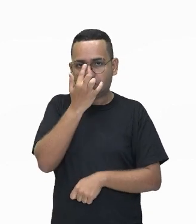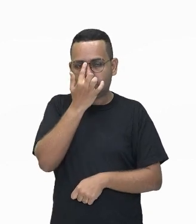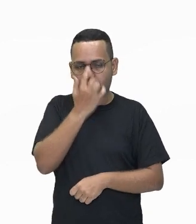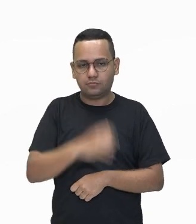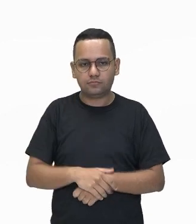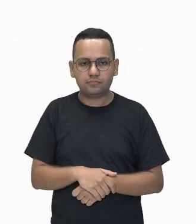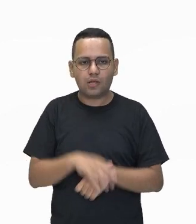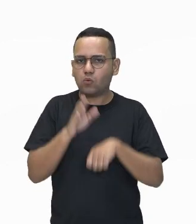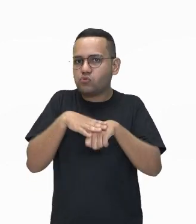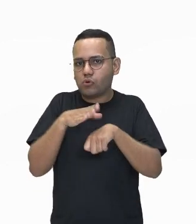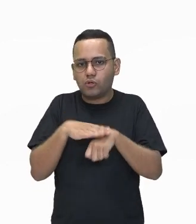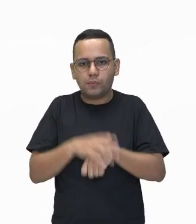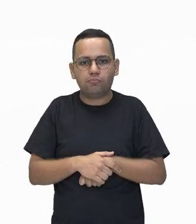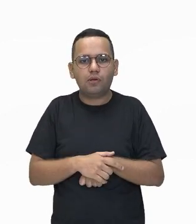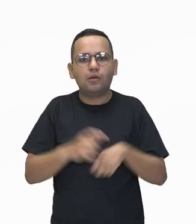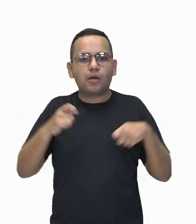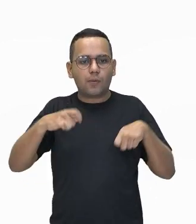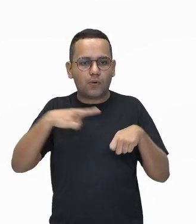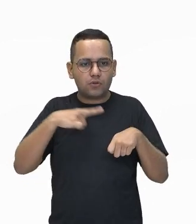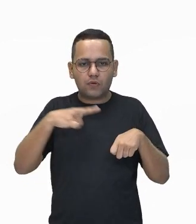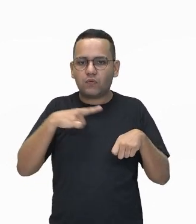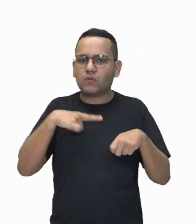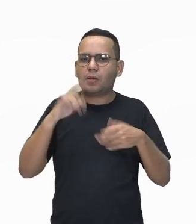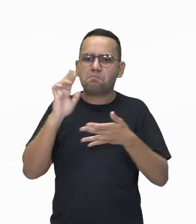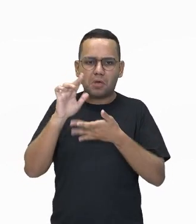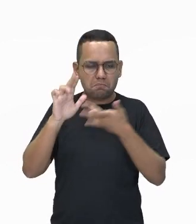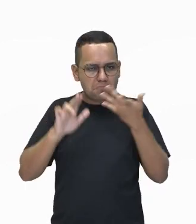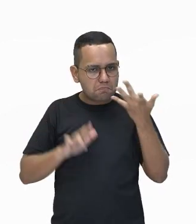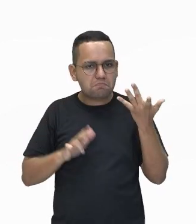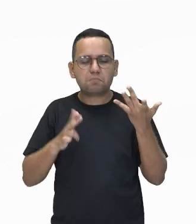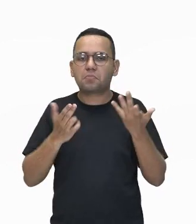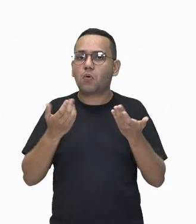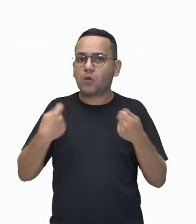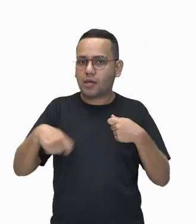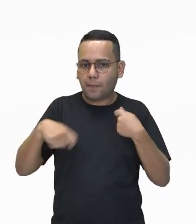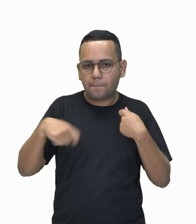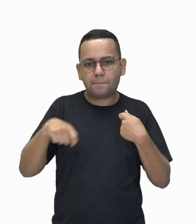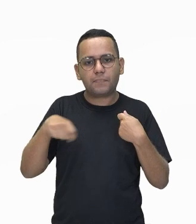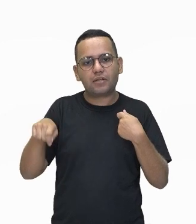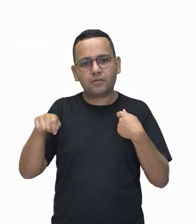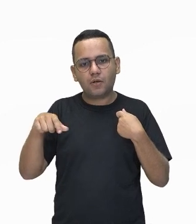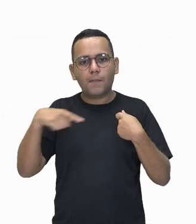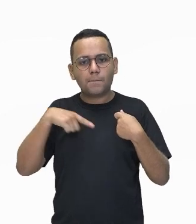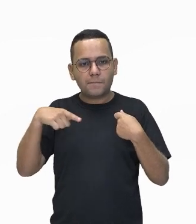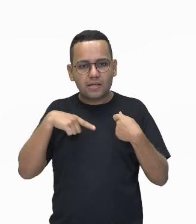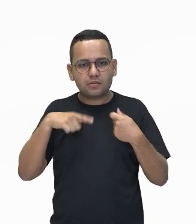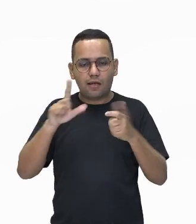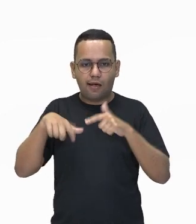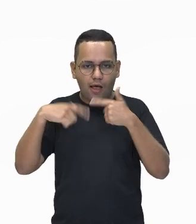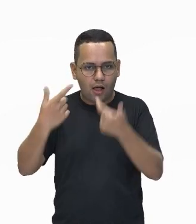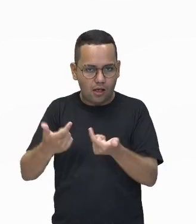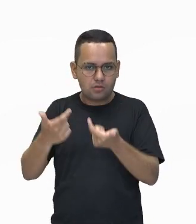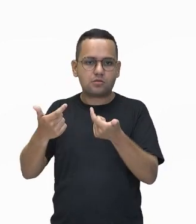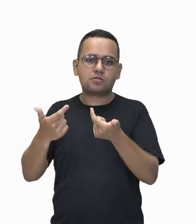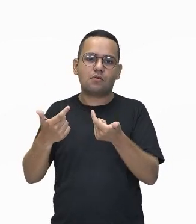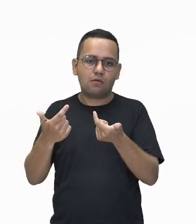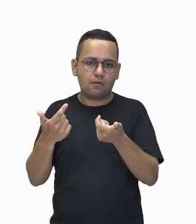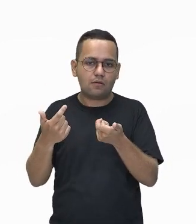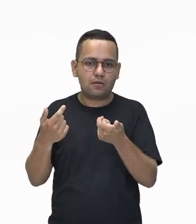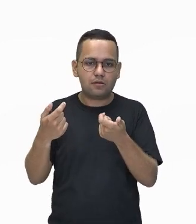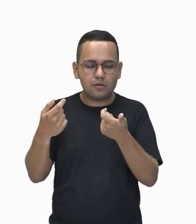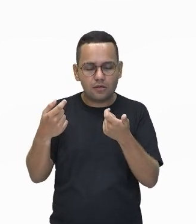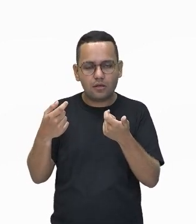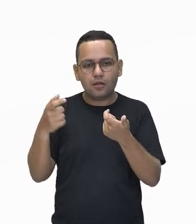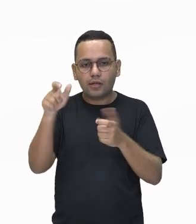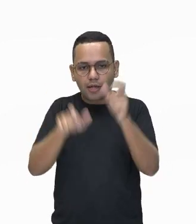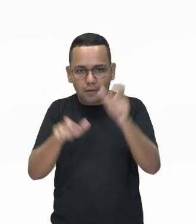as necessidades e ofereça as atividades necessárias para as pessoas que fazem parte dela, independente dos